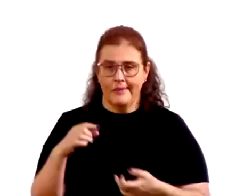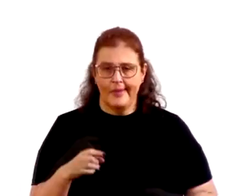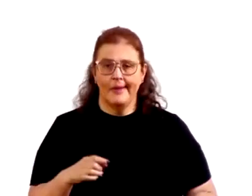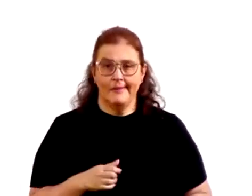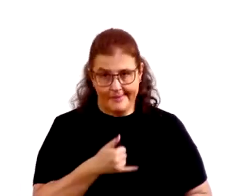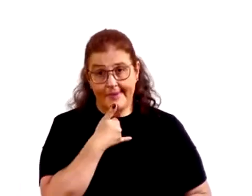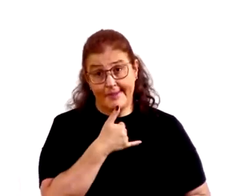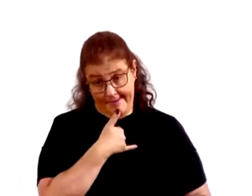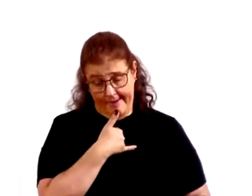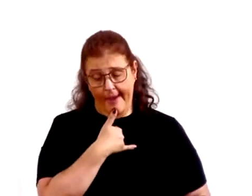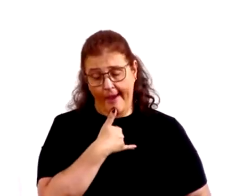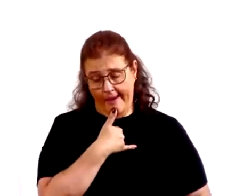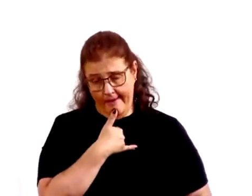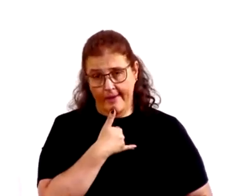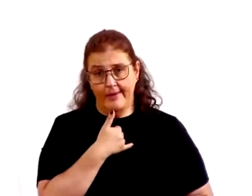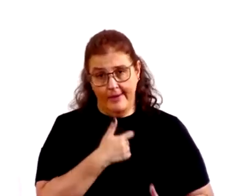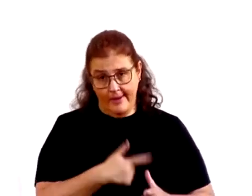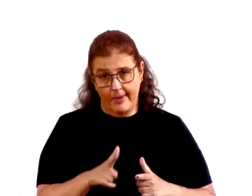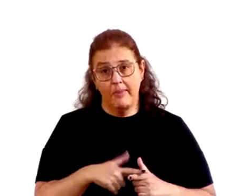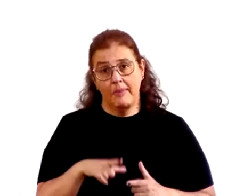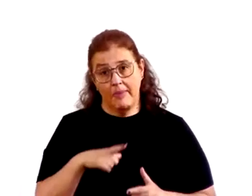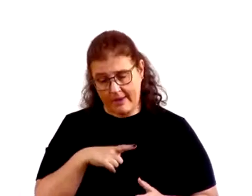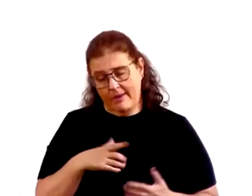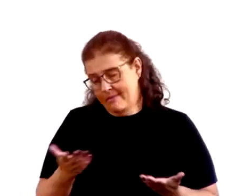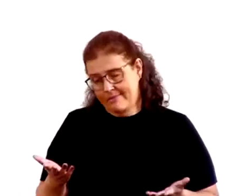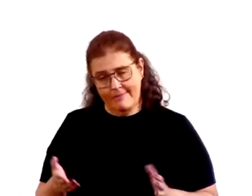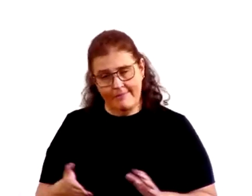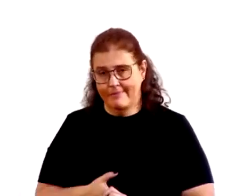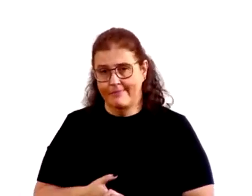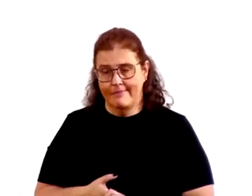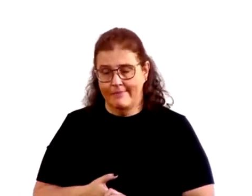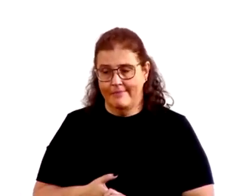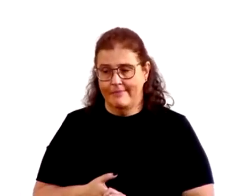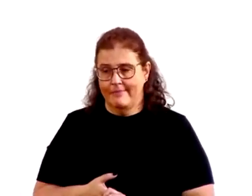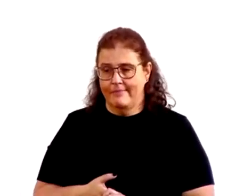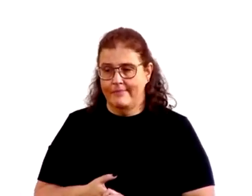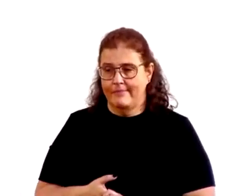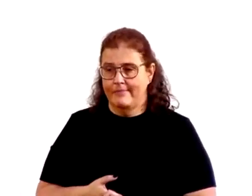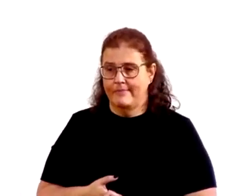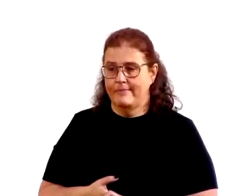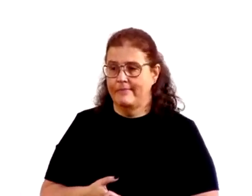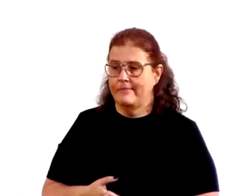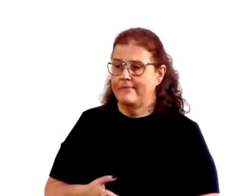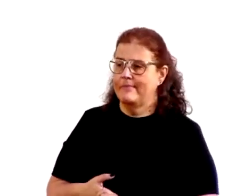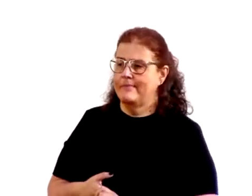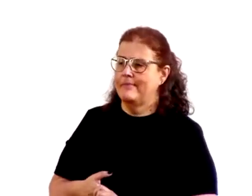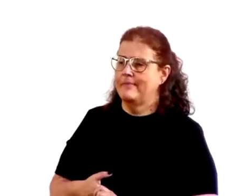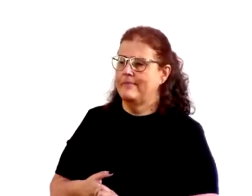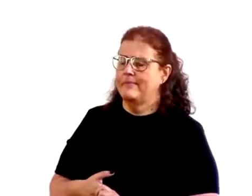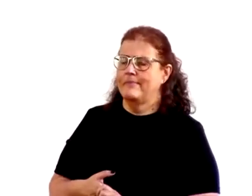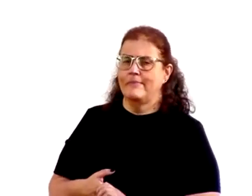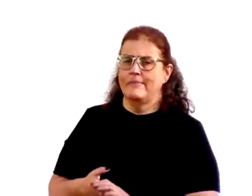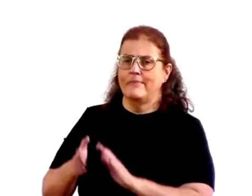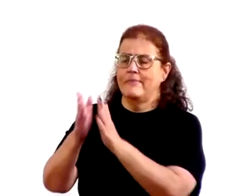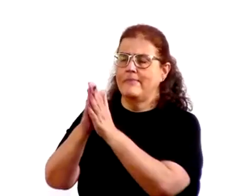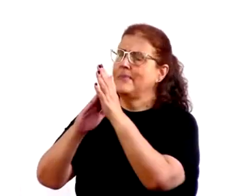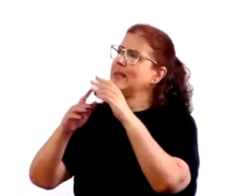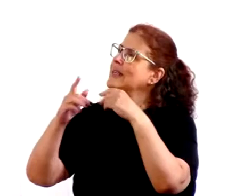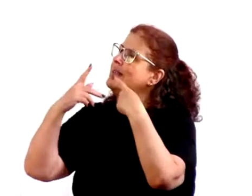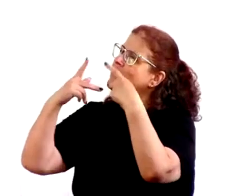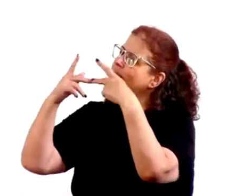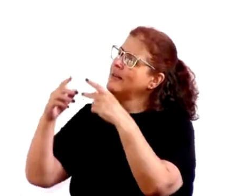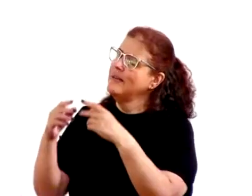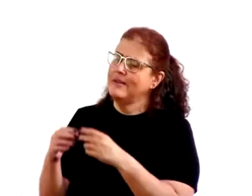que hora boa para dizer: ninguém me deve nada. Que hora boa para perdoar dívidas, porque todas as nossas